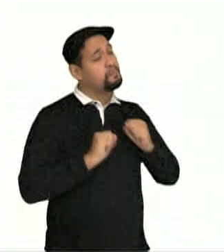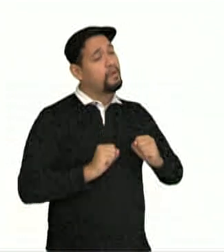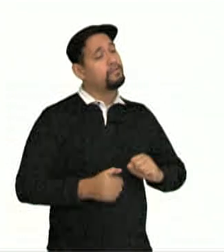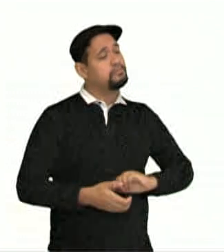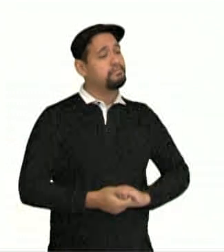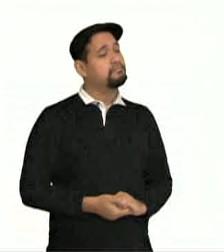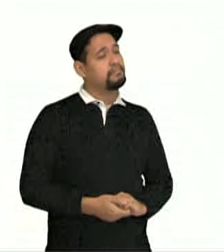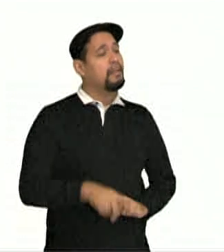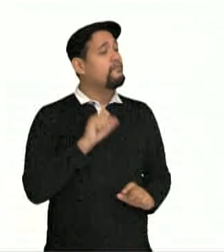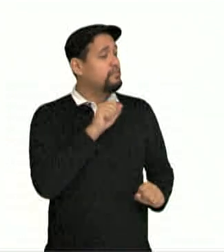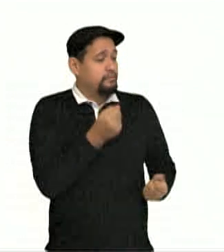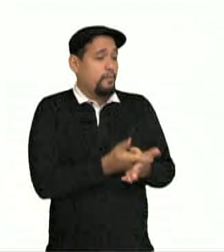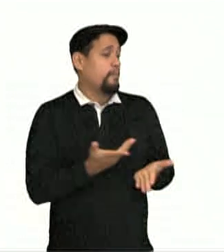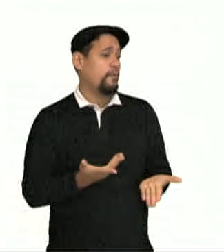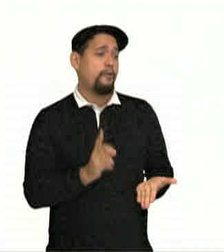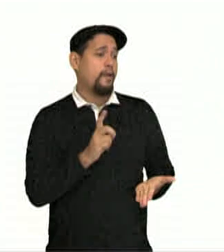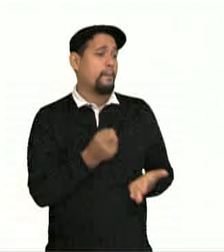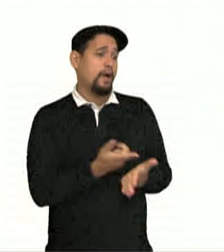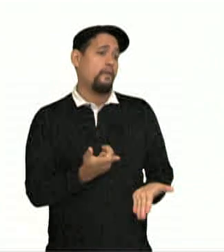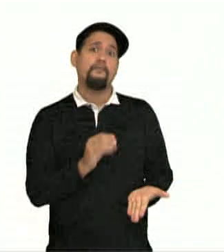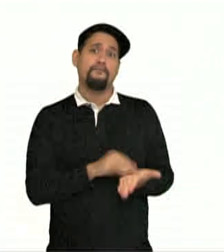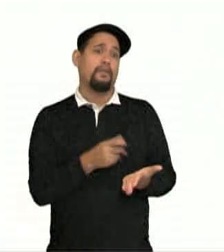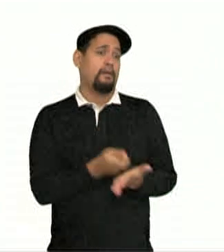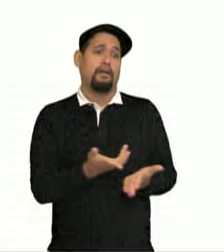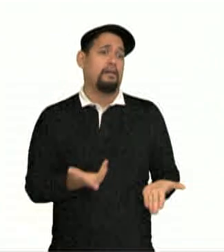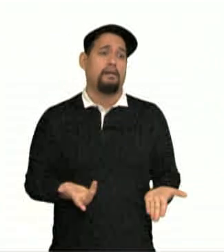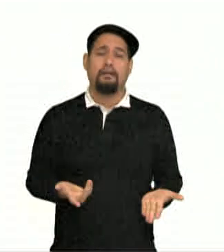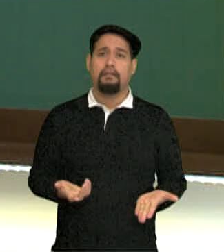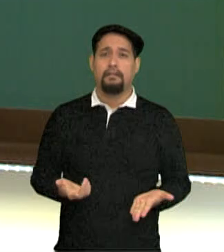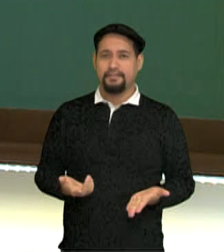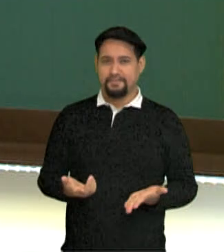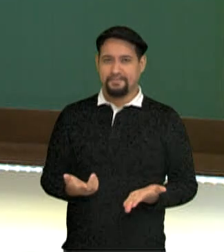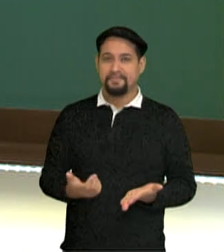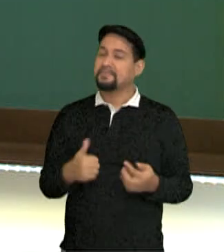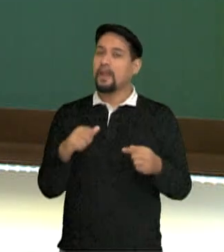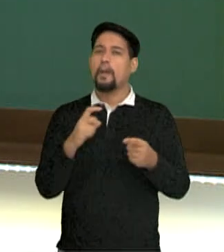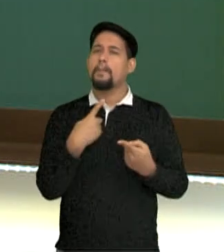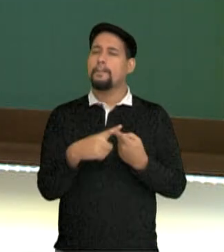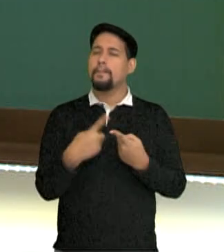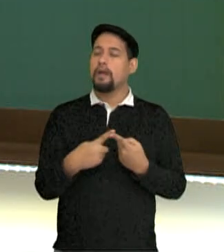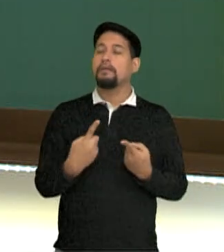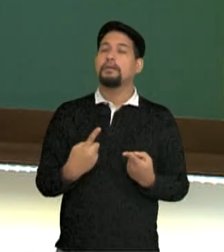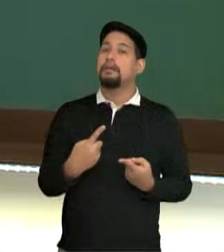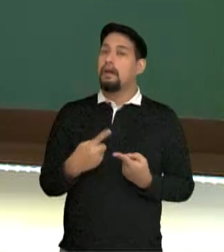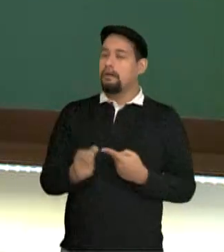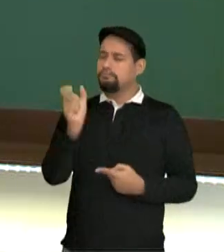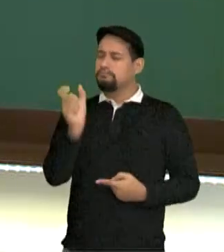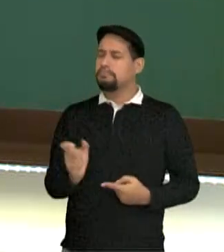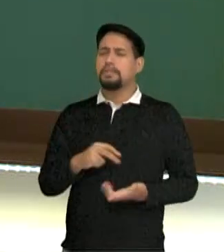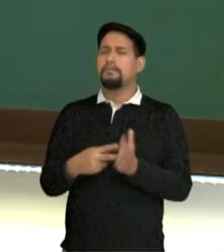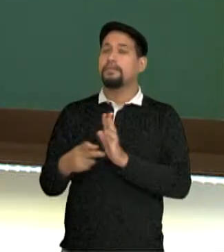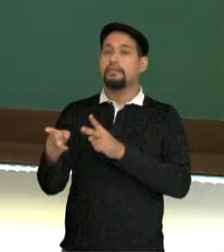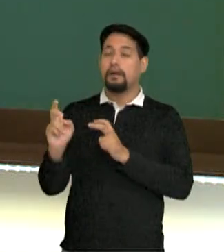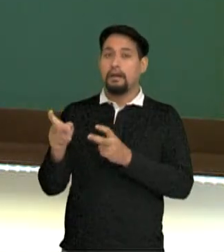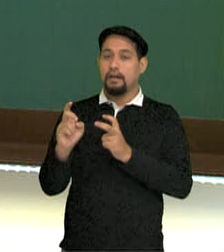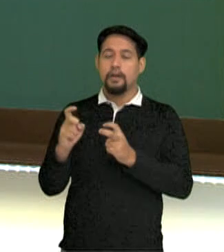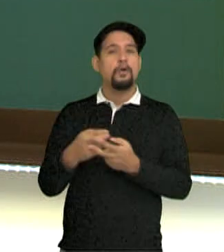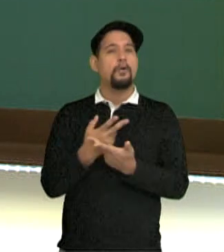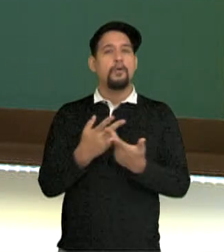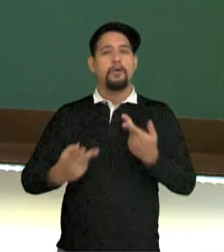ele. Você comprou, não pagou. Então, uma primeira característica aqui, o que é? Aspectos